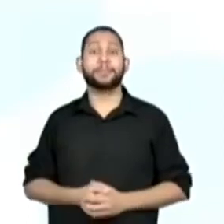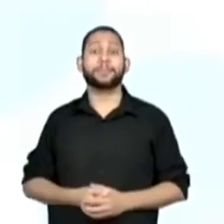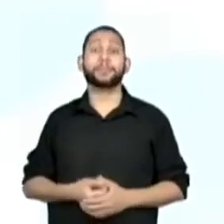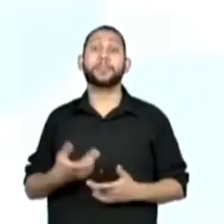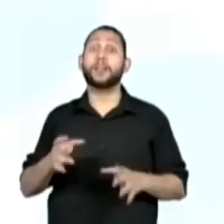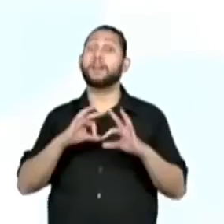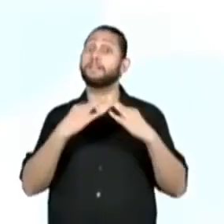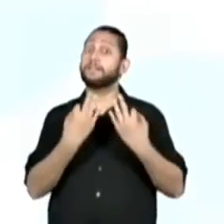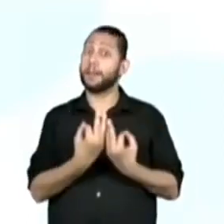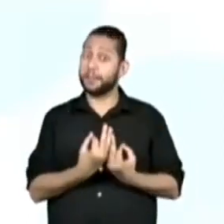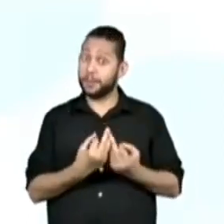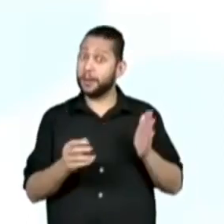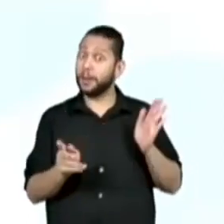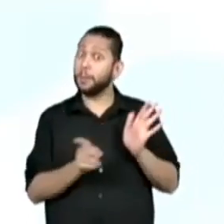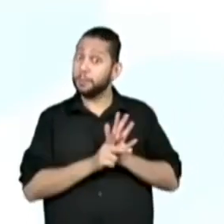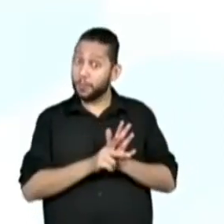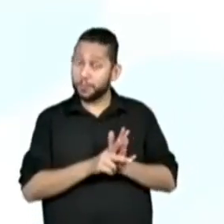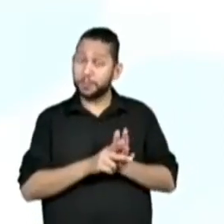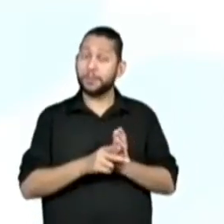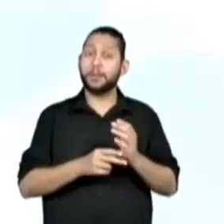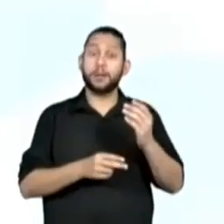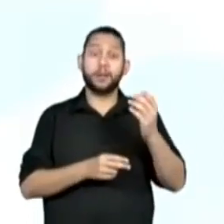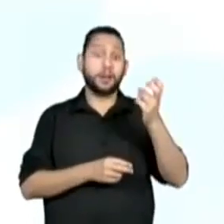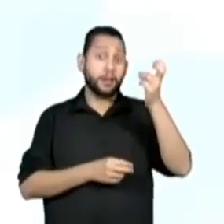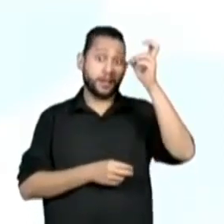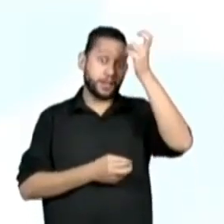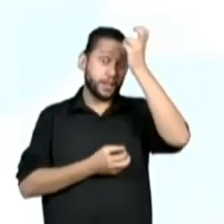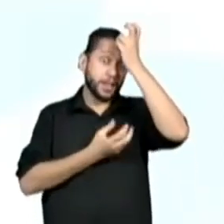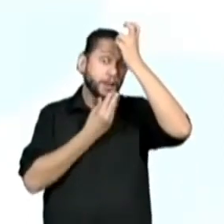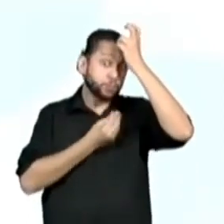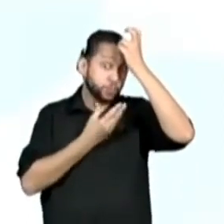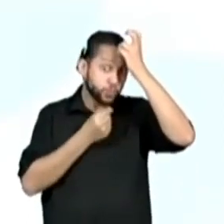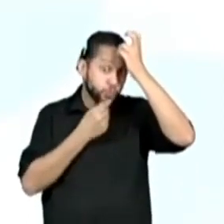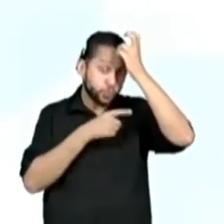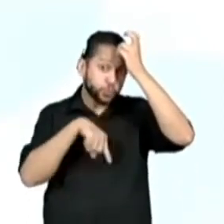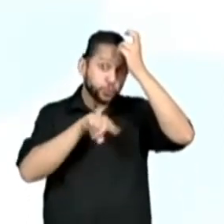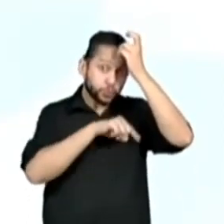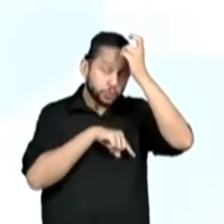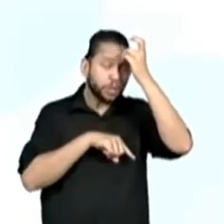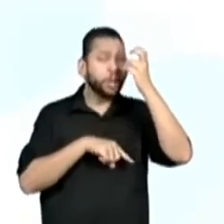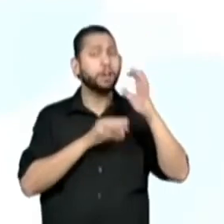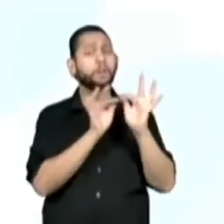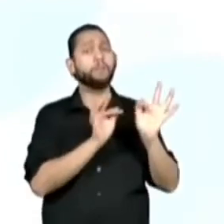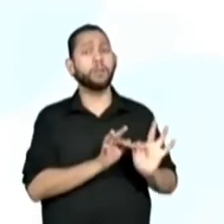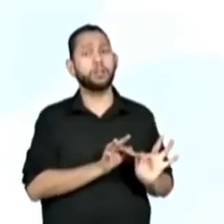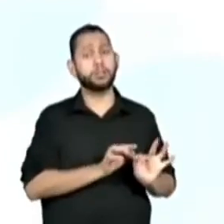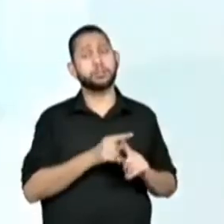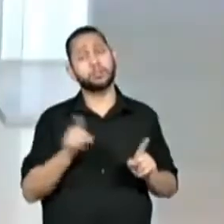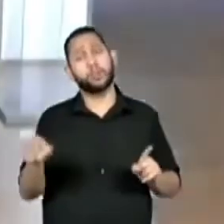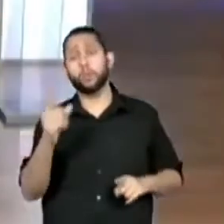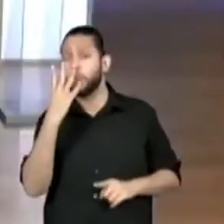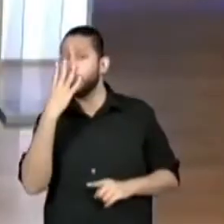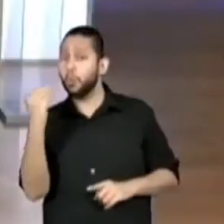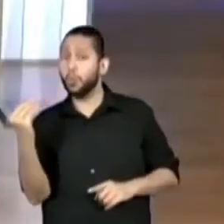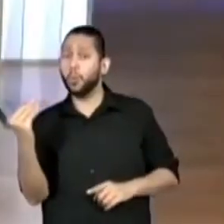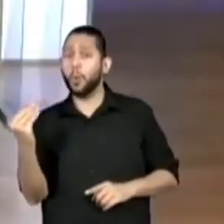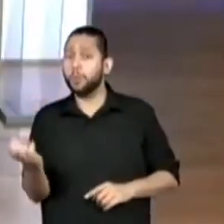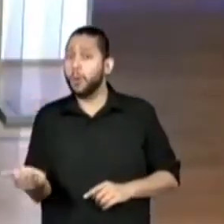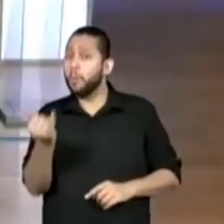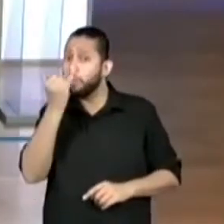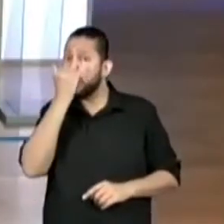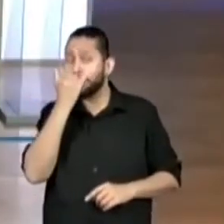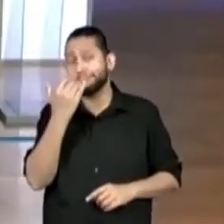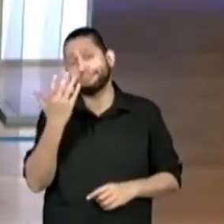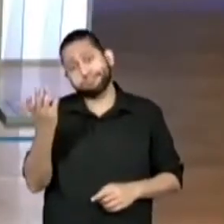O final foi muito bom para os cabritinhos. O lobo não teve um final muito bom, né? Afinal, ele enganou e